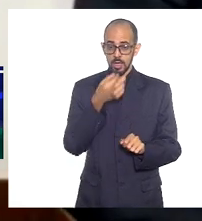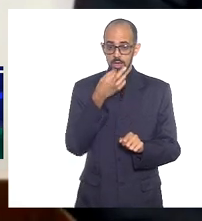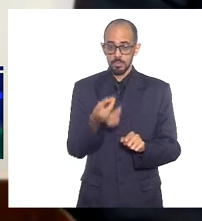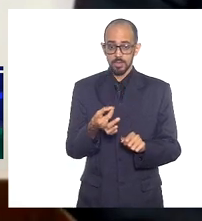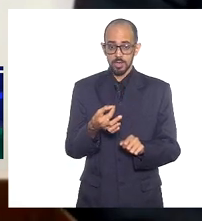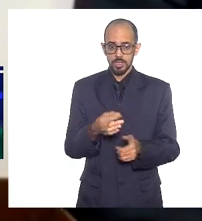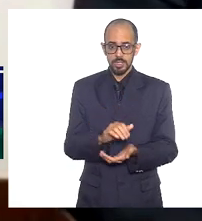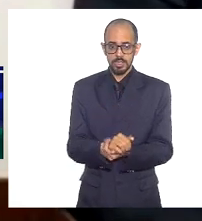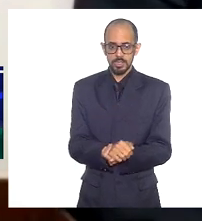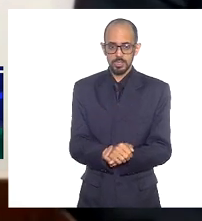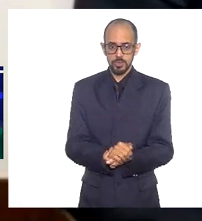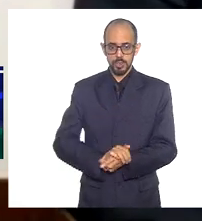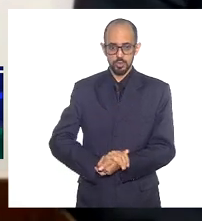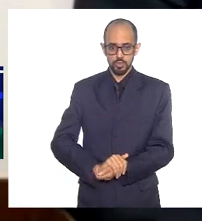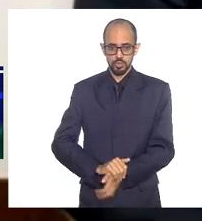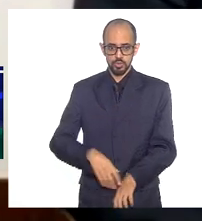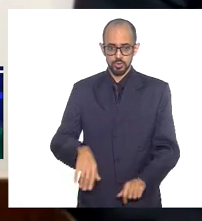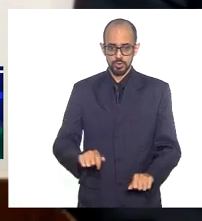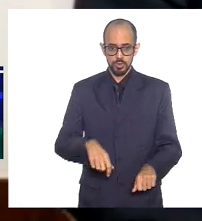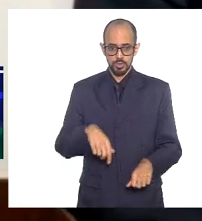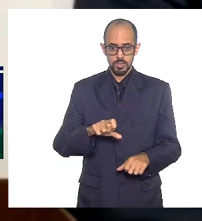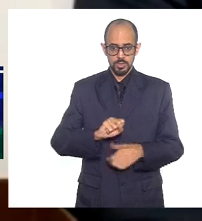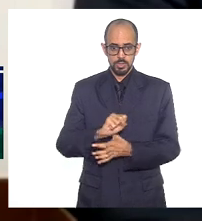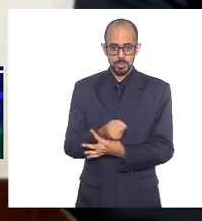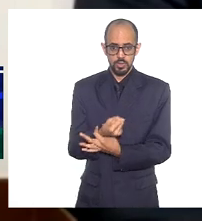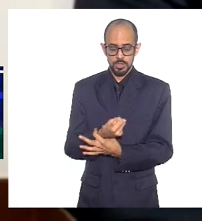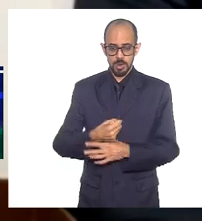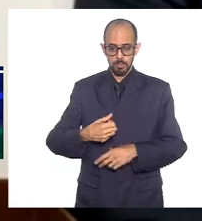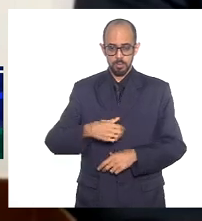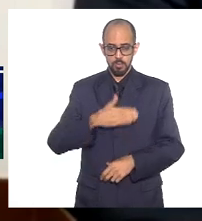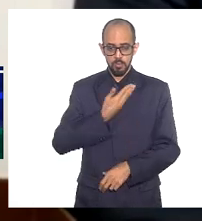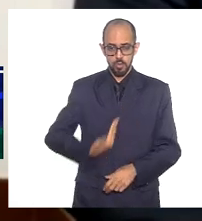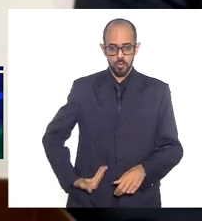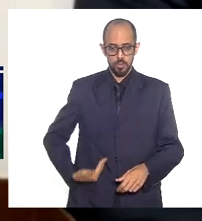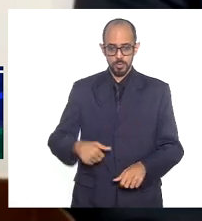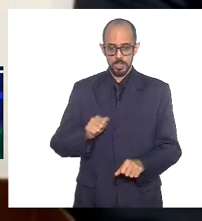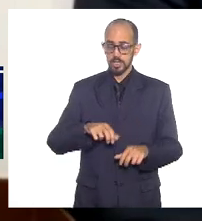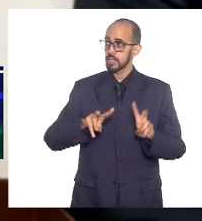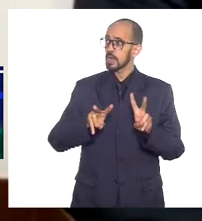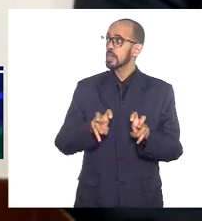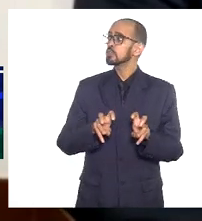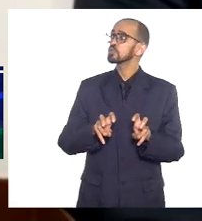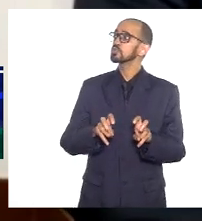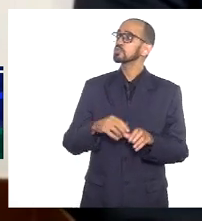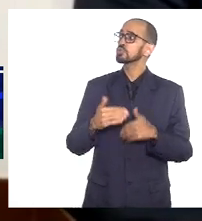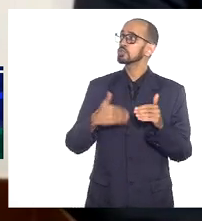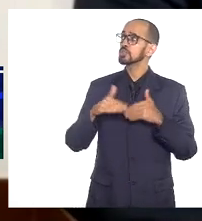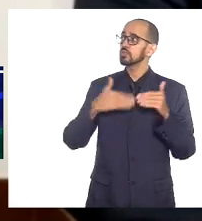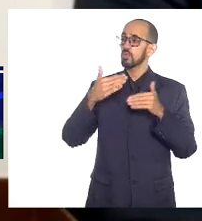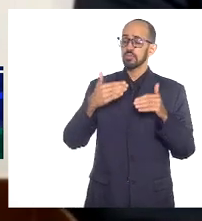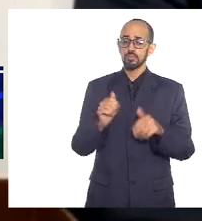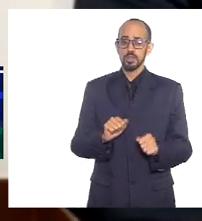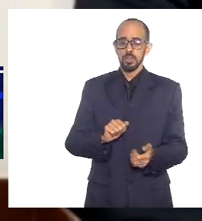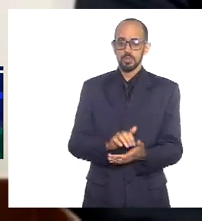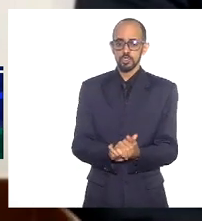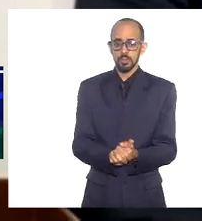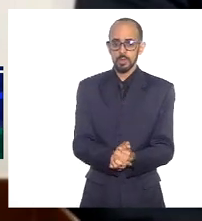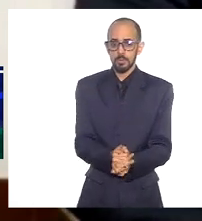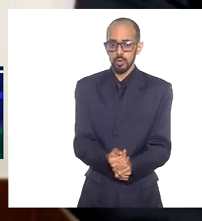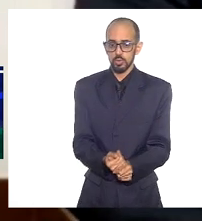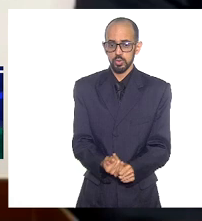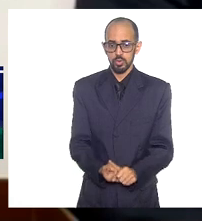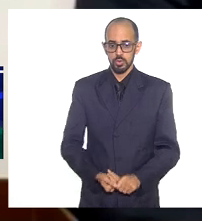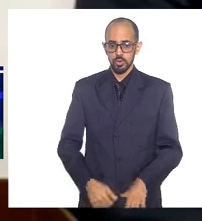defesa do direito da mulher, de segurança pública e assunto de polícia, de assuntos municipais e desenvolvimento regional e de orçamento, fiscalização financeira e